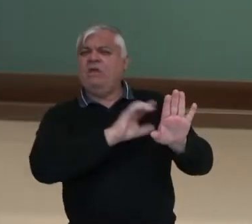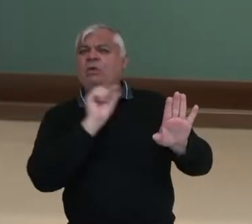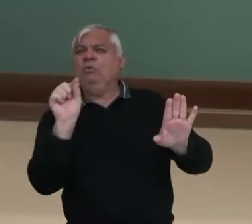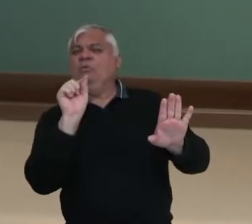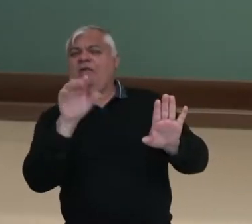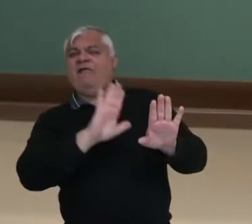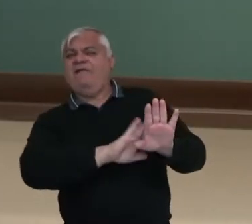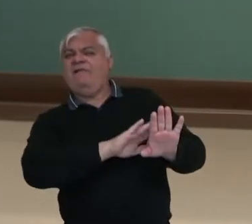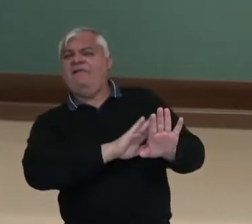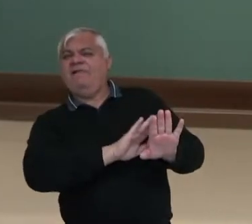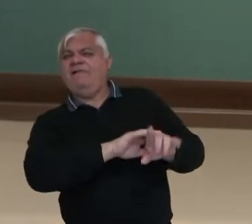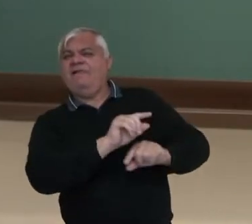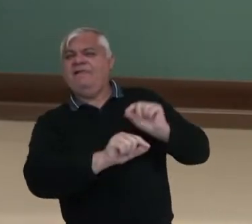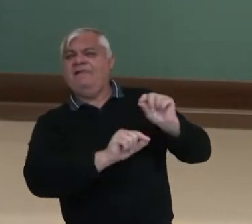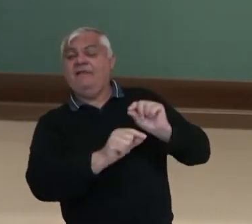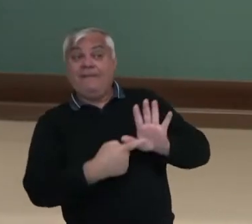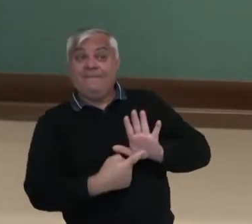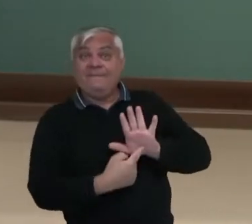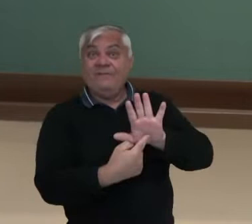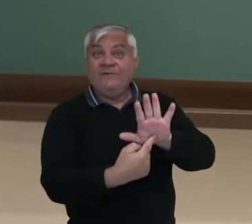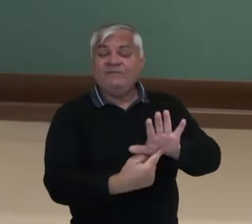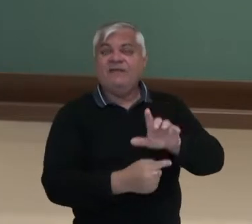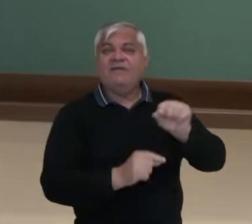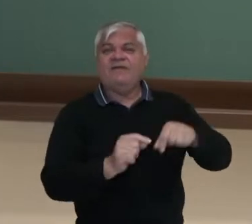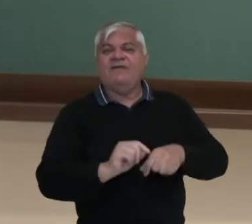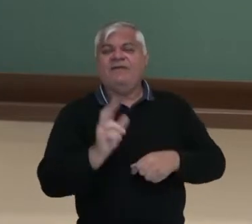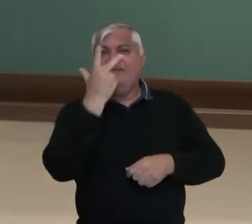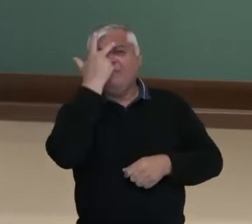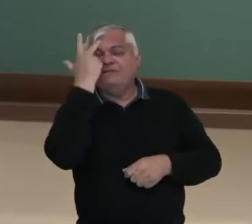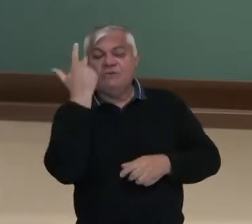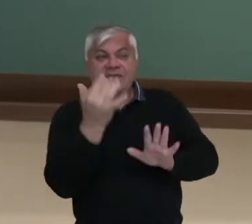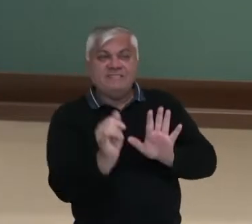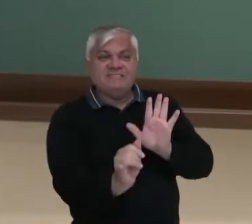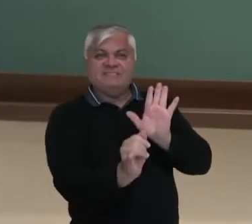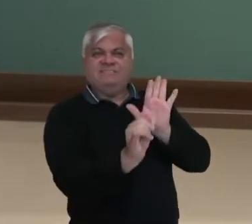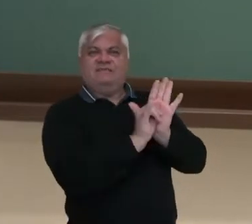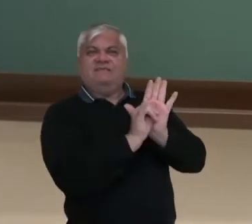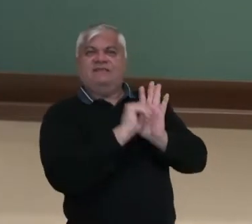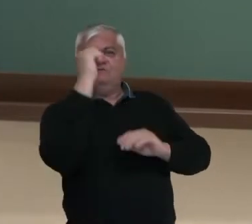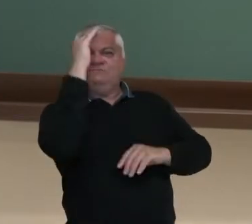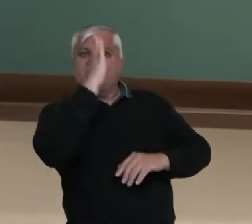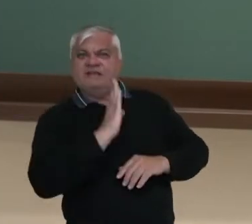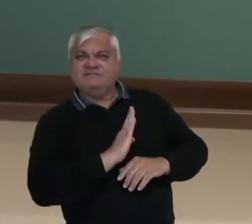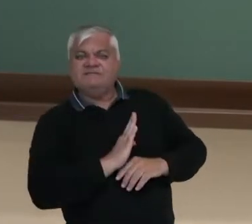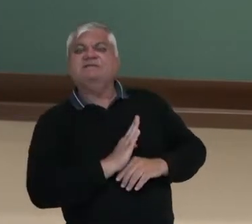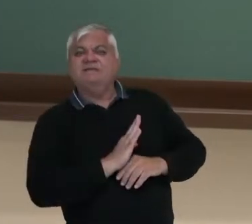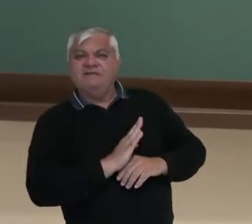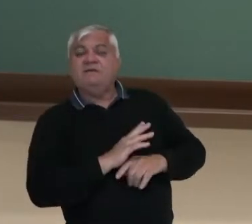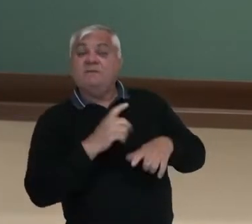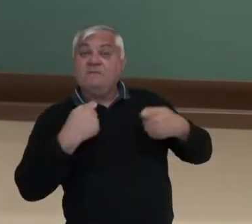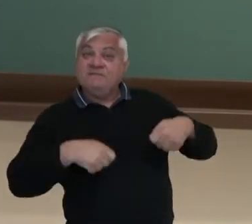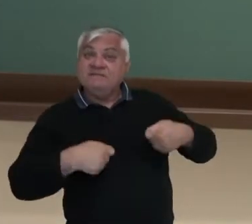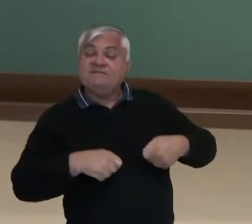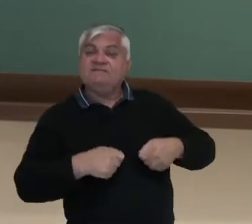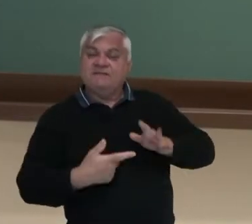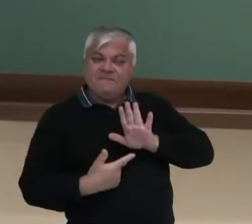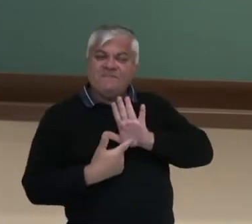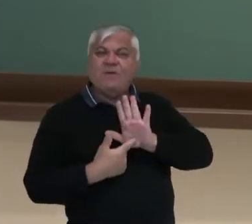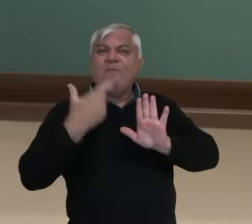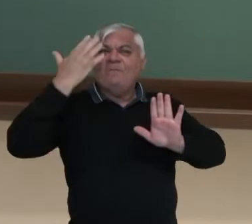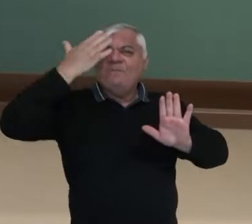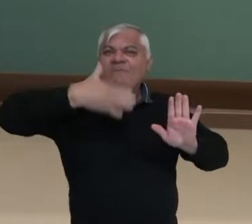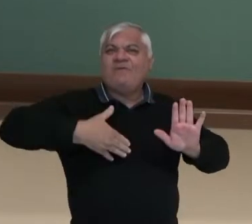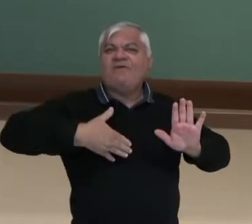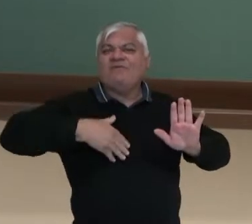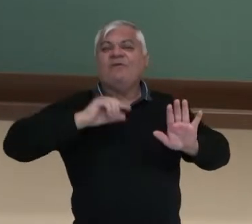era fazer com que essa busca de uma identidade nacional colocasse, inclusive,